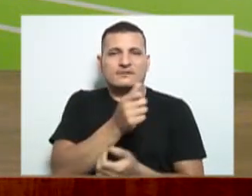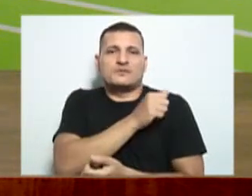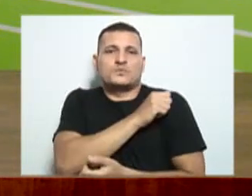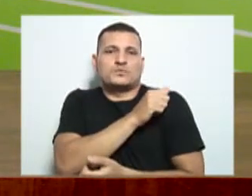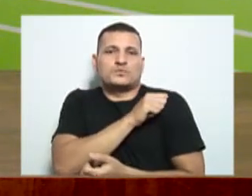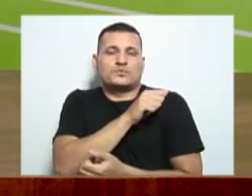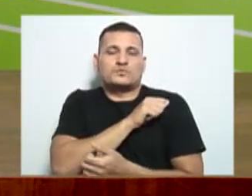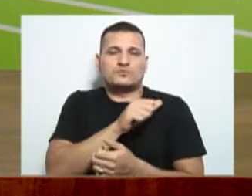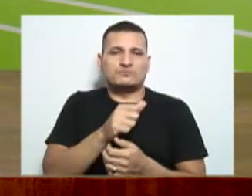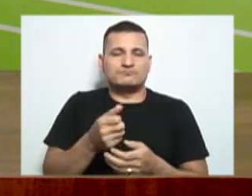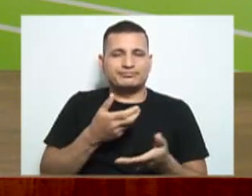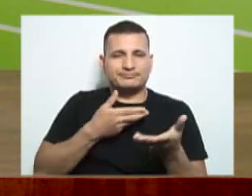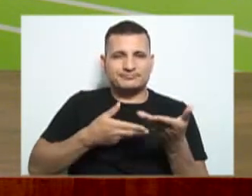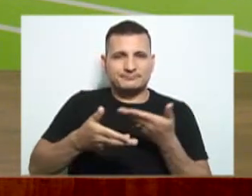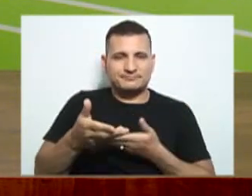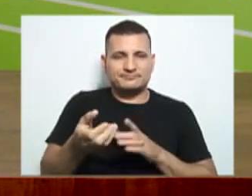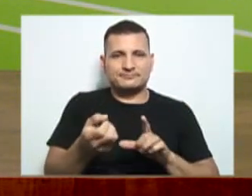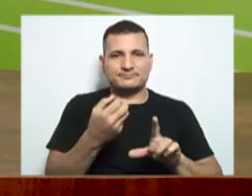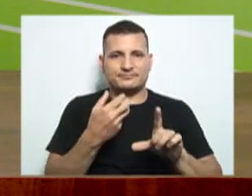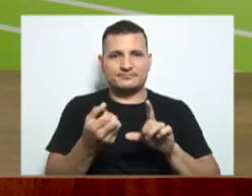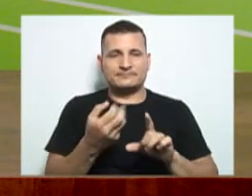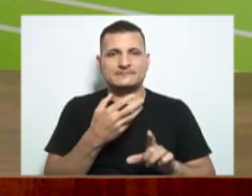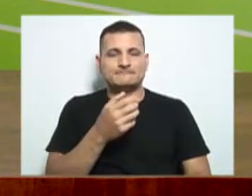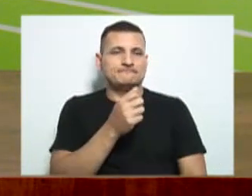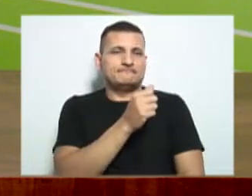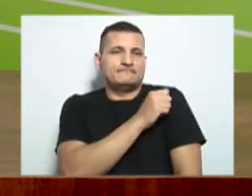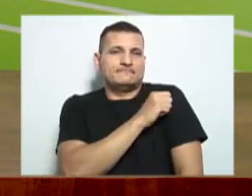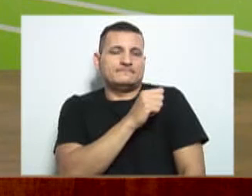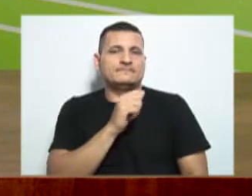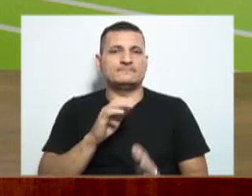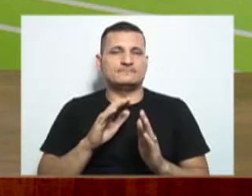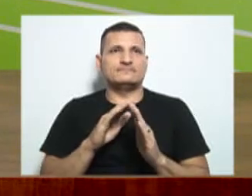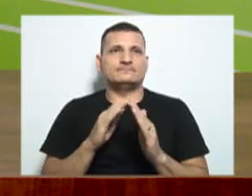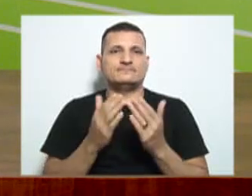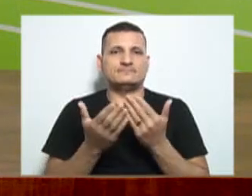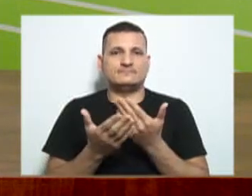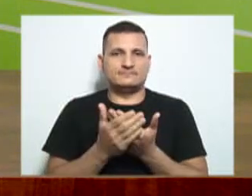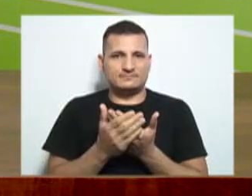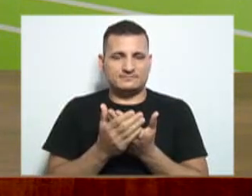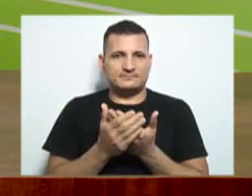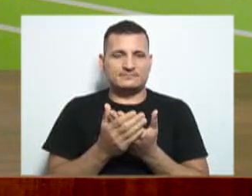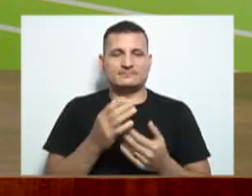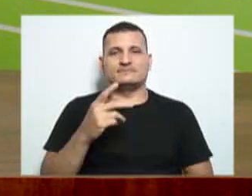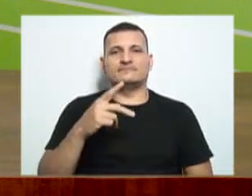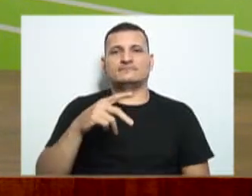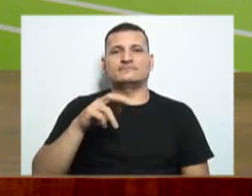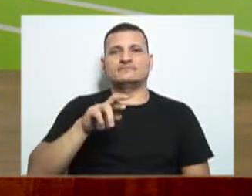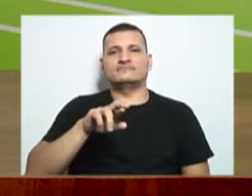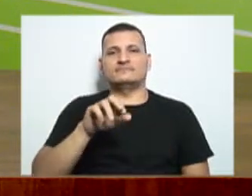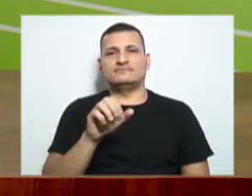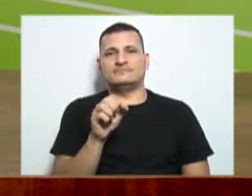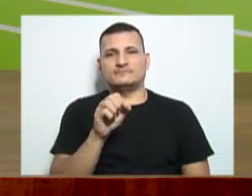professora Priscila. Os alunos da escola Presidente Dutra,